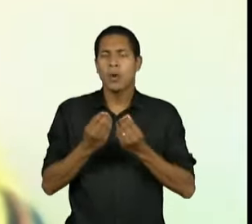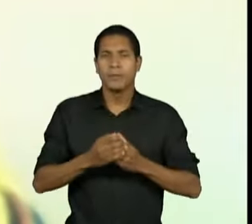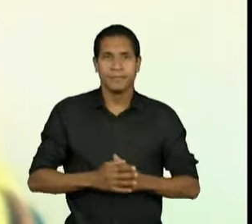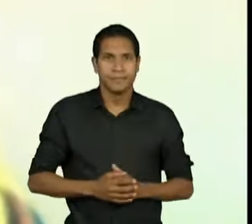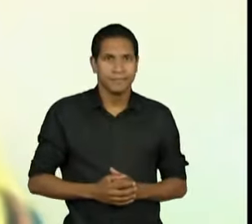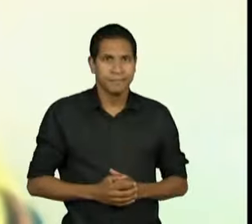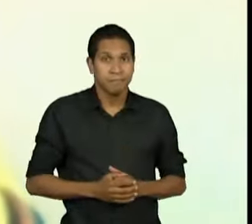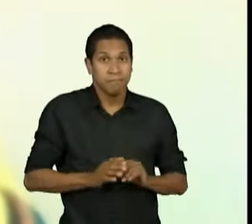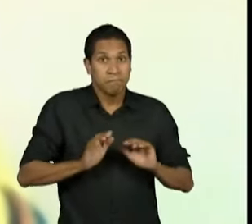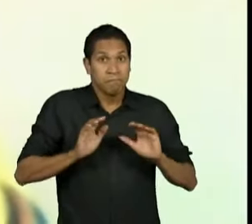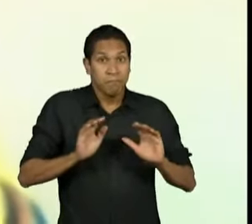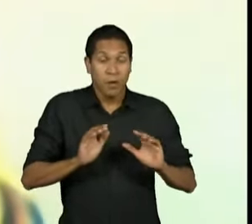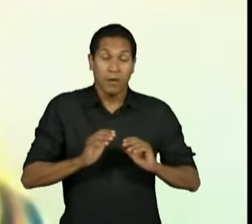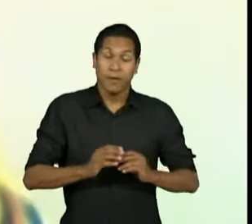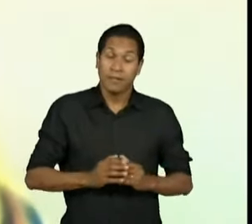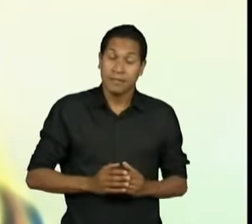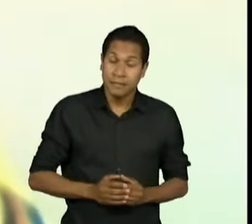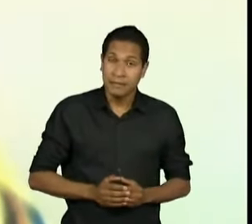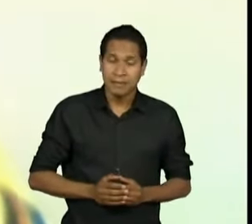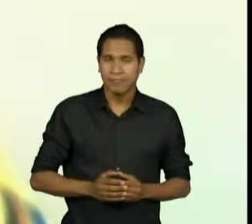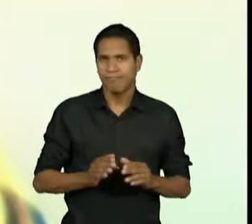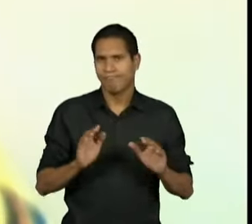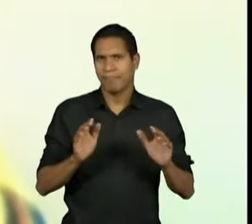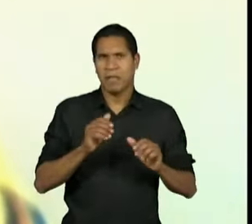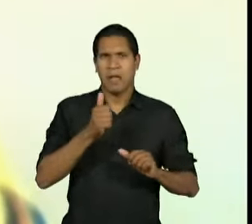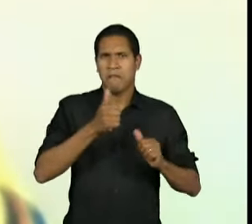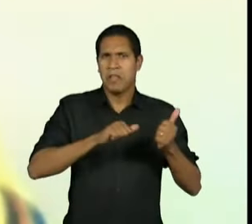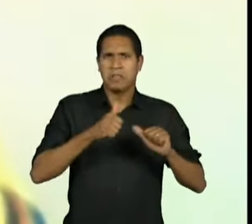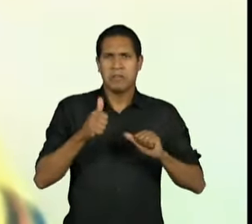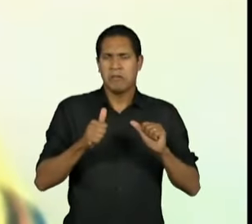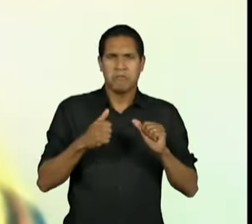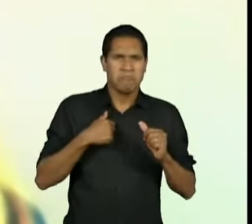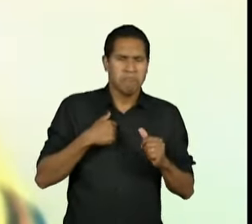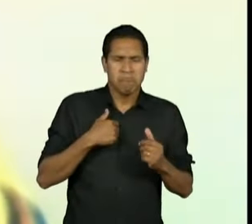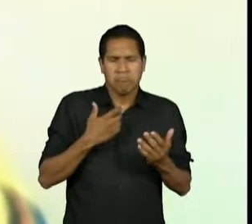minha avaliação, eu não fiz nenhuma avaliação